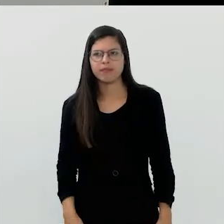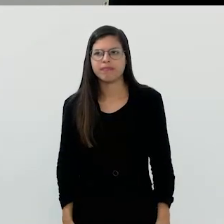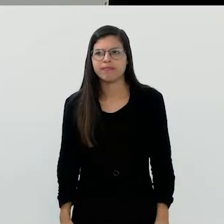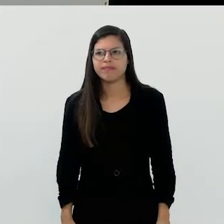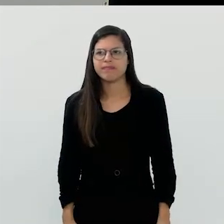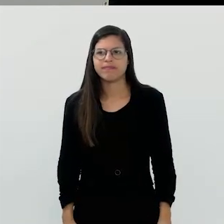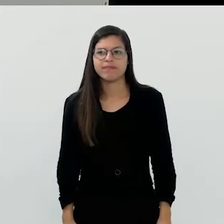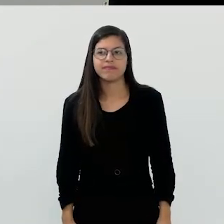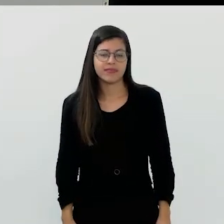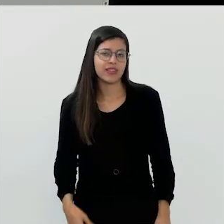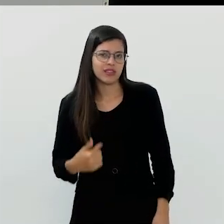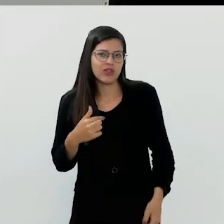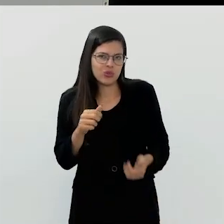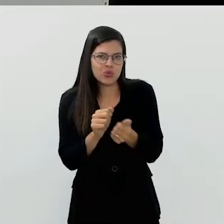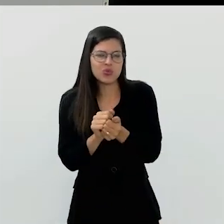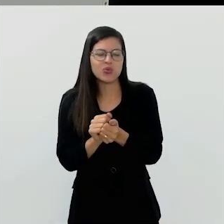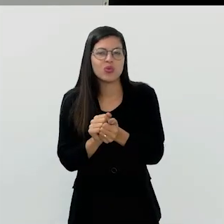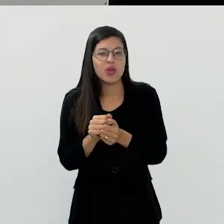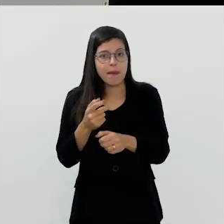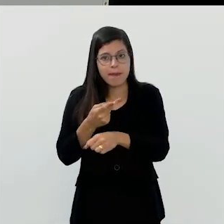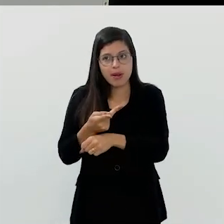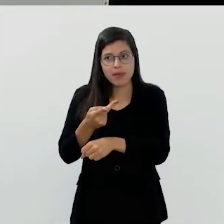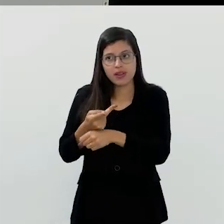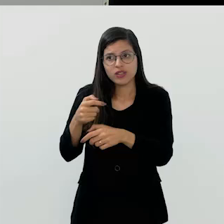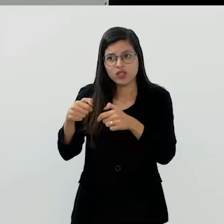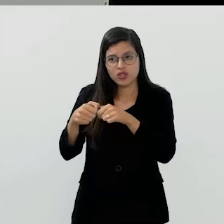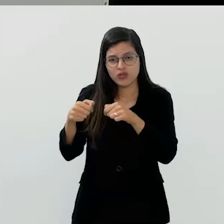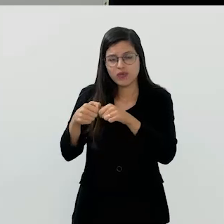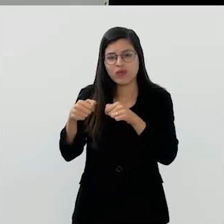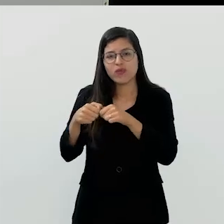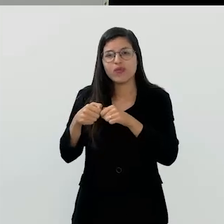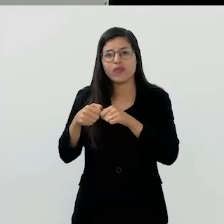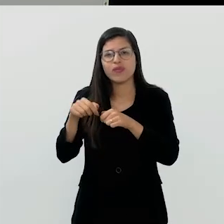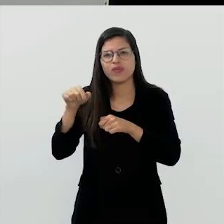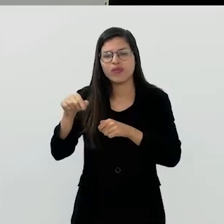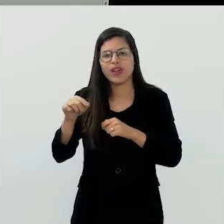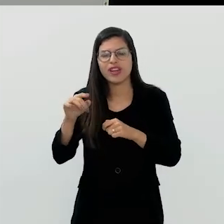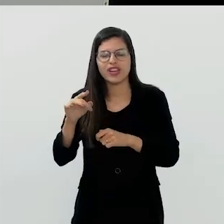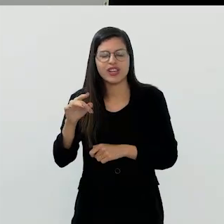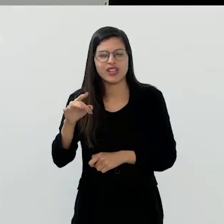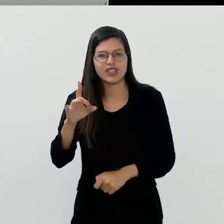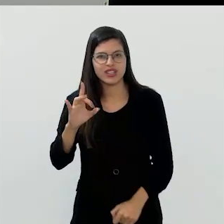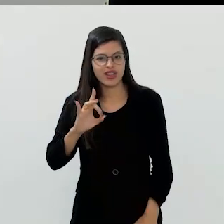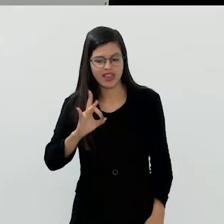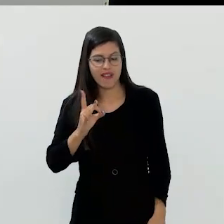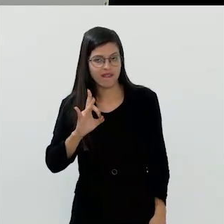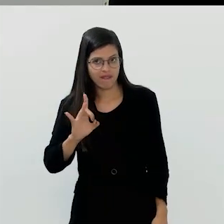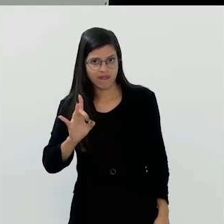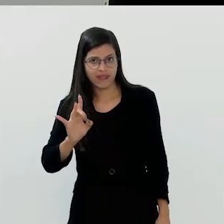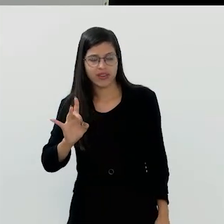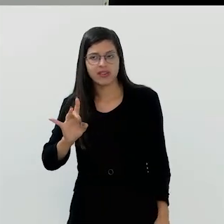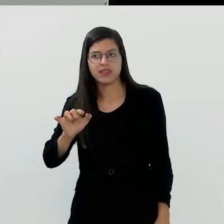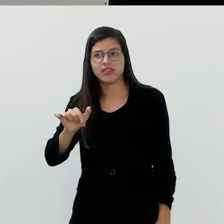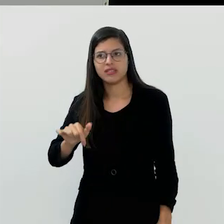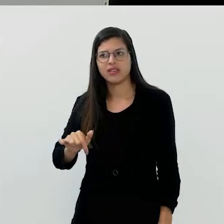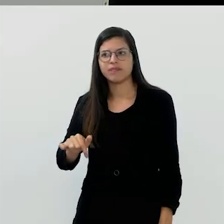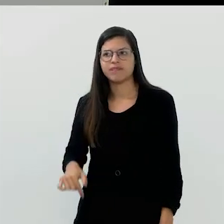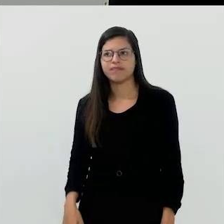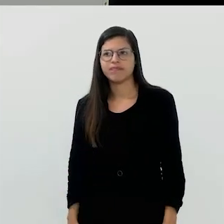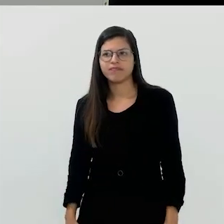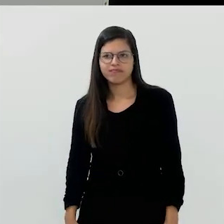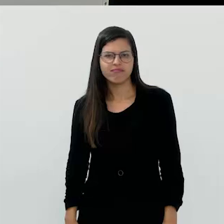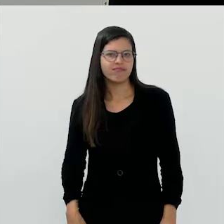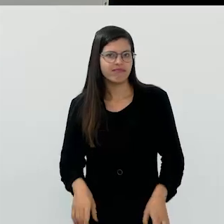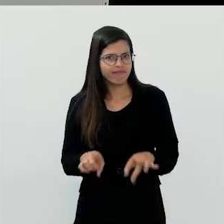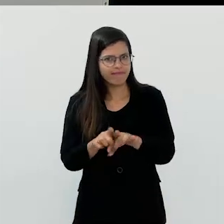com o Nildo agora. Esse ano foi uma premiação? Foi do ano que a gente fez o índio lá da vila. Aquele índio que caia água da cabeça dele.